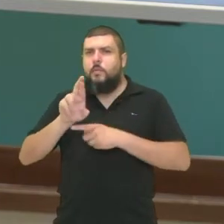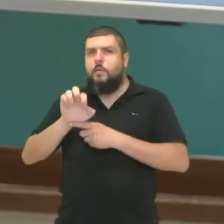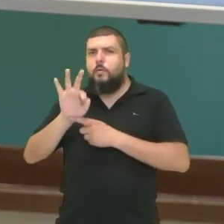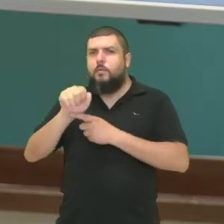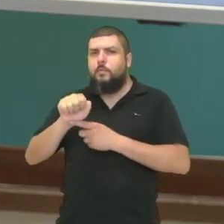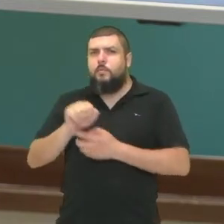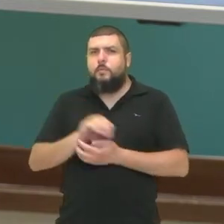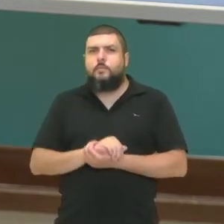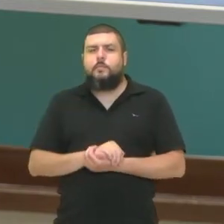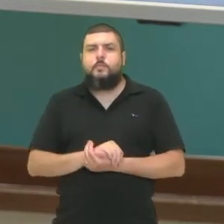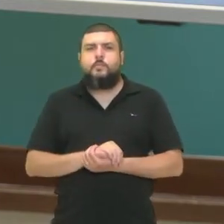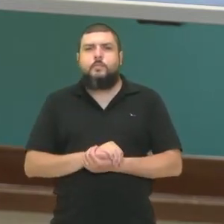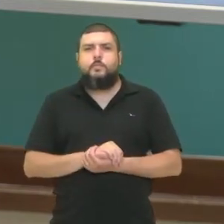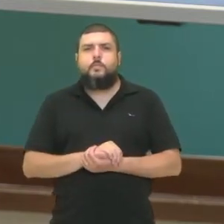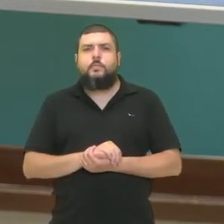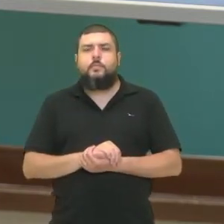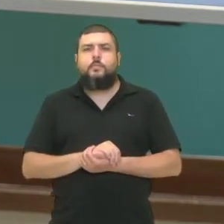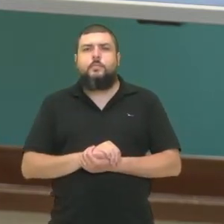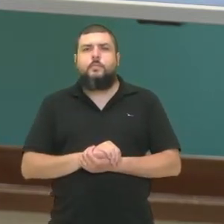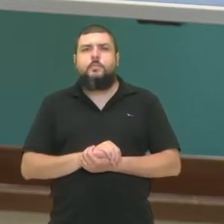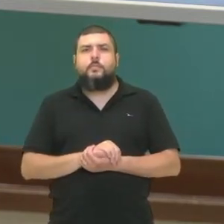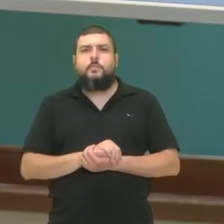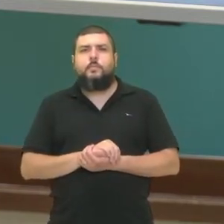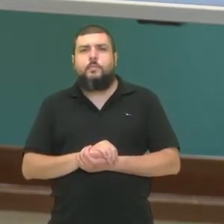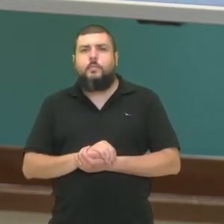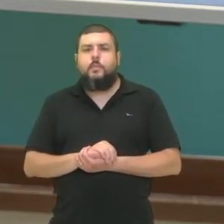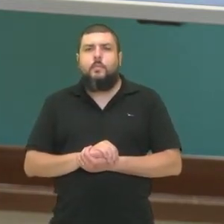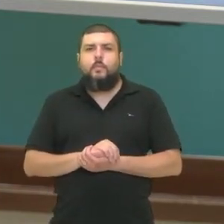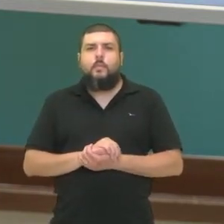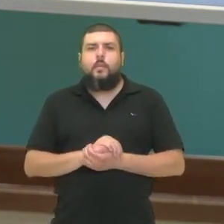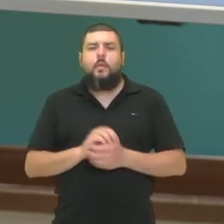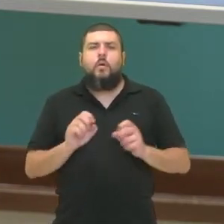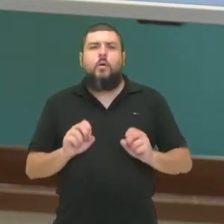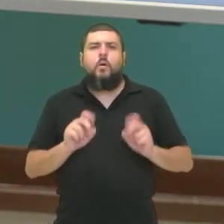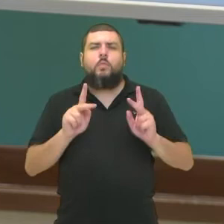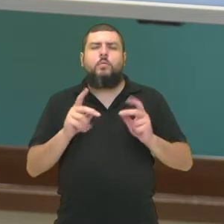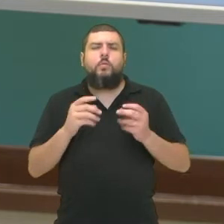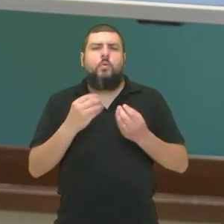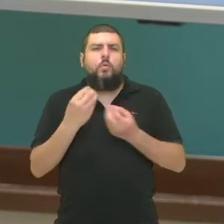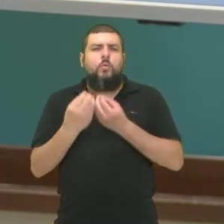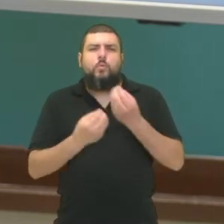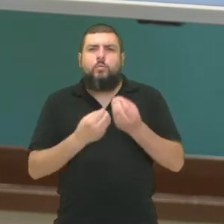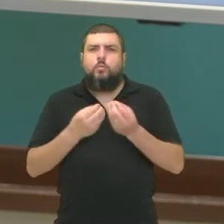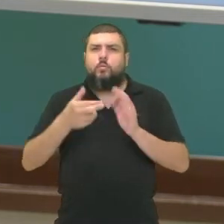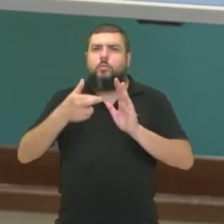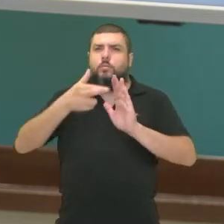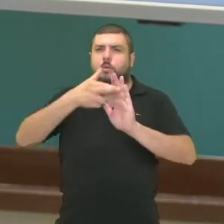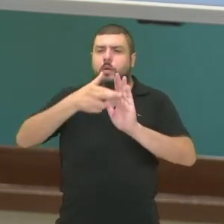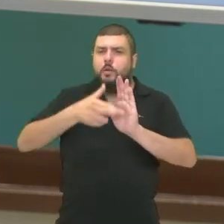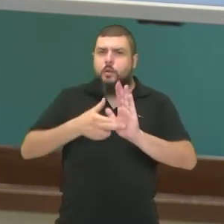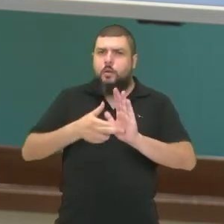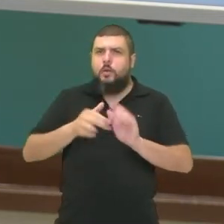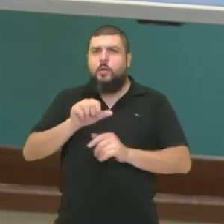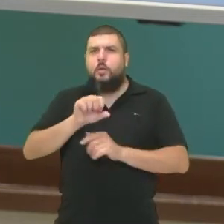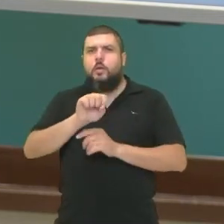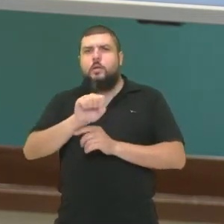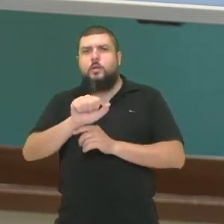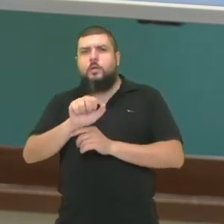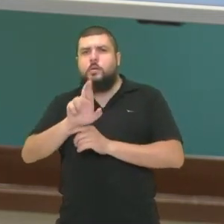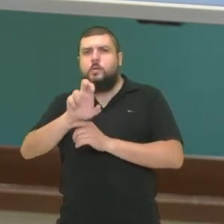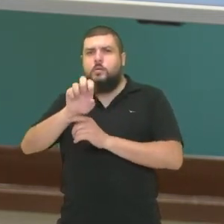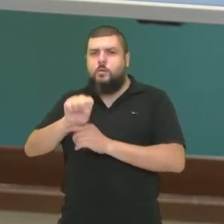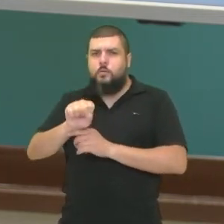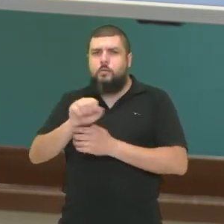Tranquilo, gente? Então vamos ver. Como é que a gente resolve mesmo a regra de Sarri? A gente vai multiplicar as